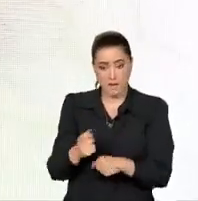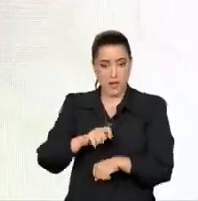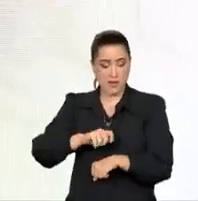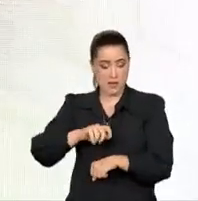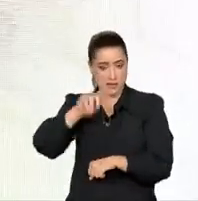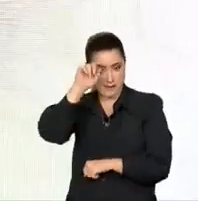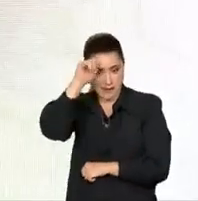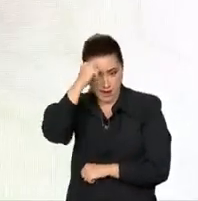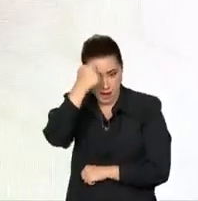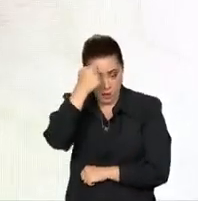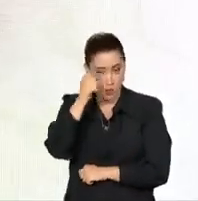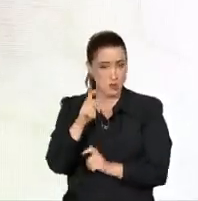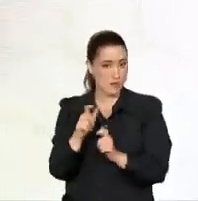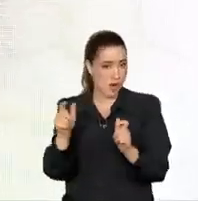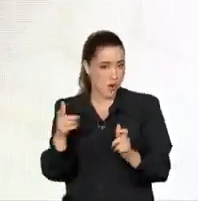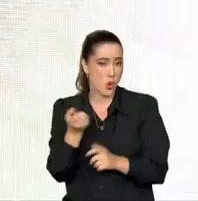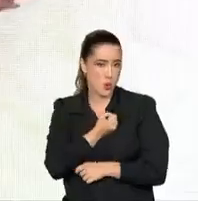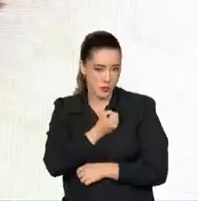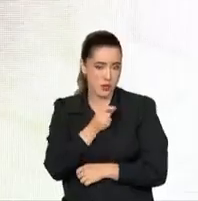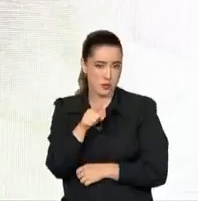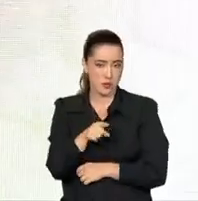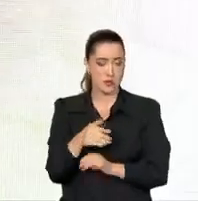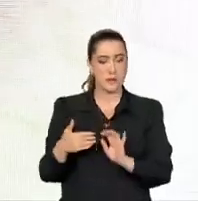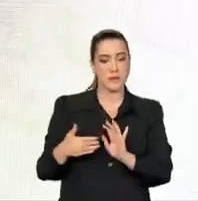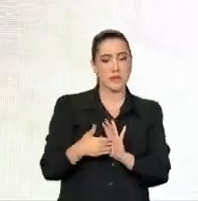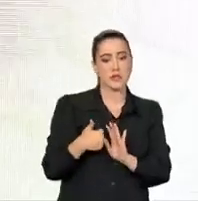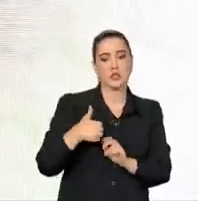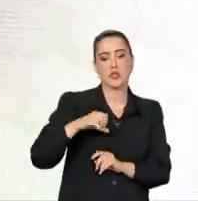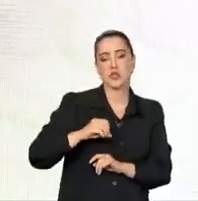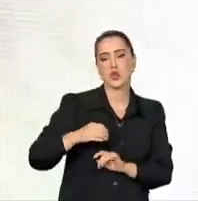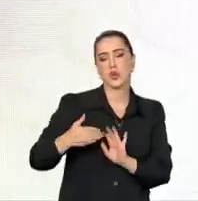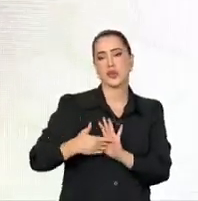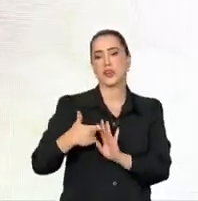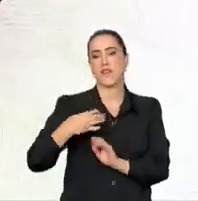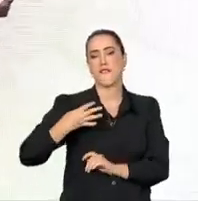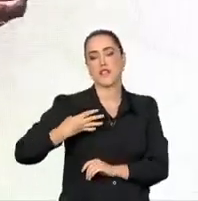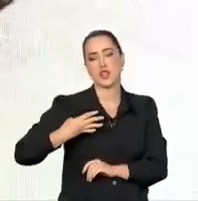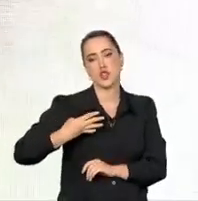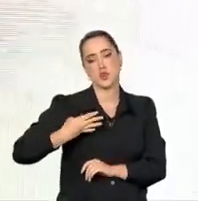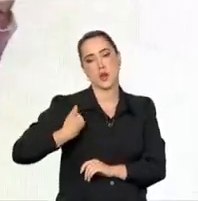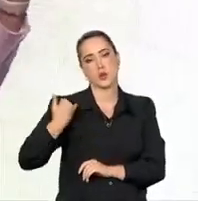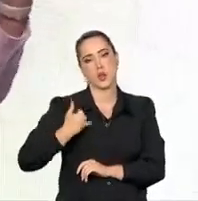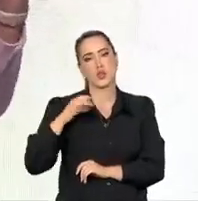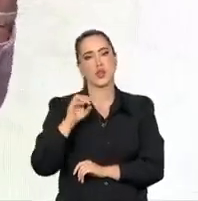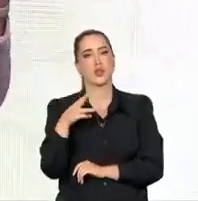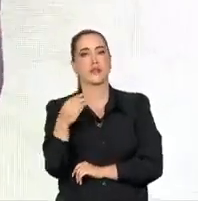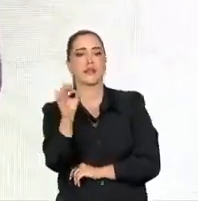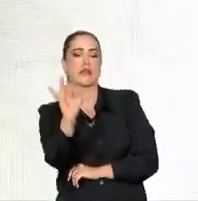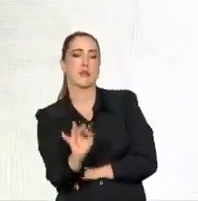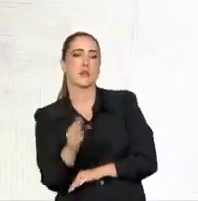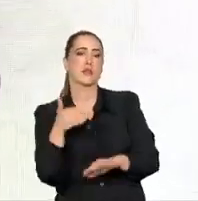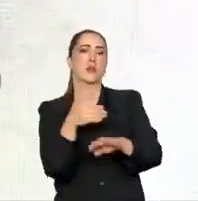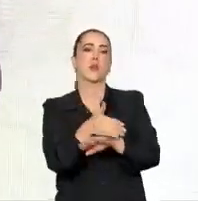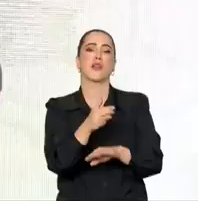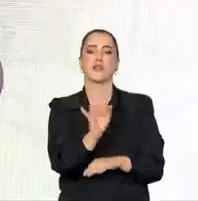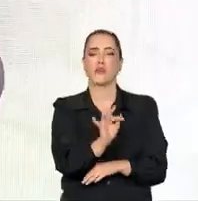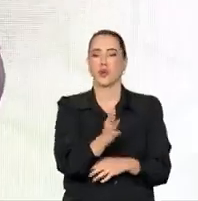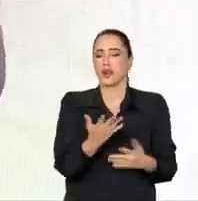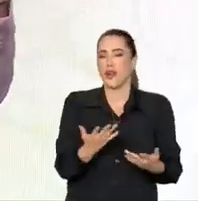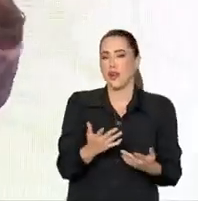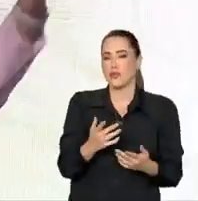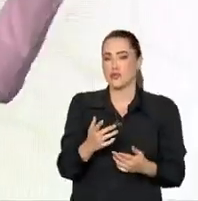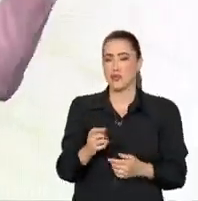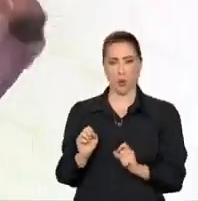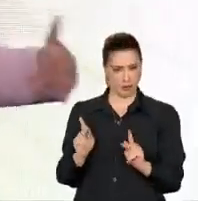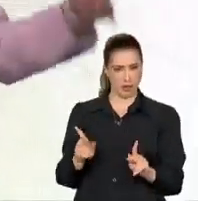maioria. A gente não pode aceitar que de 18 a 24, apenas 30% entram e achar que é ok.